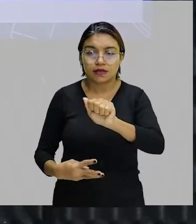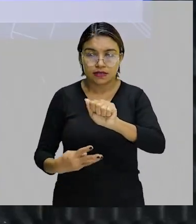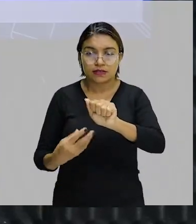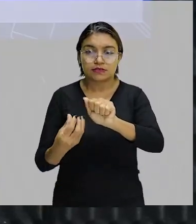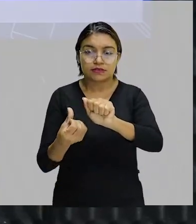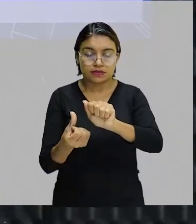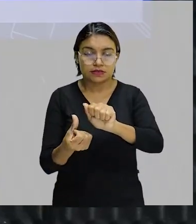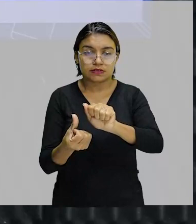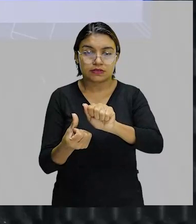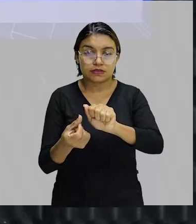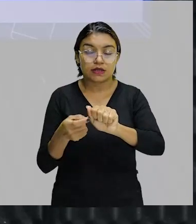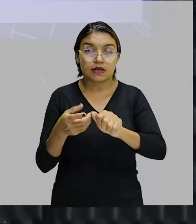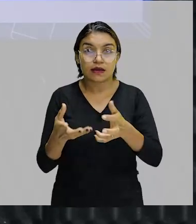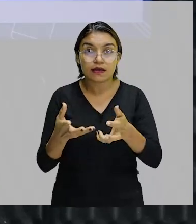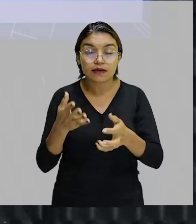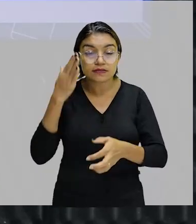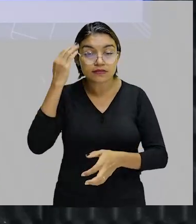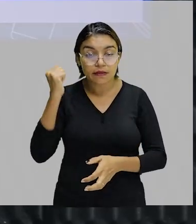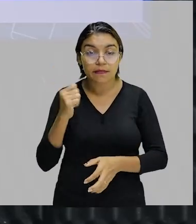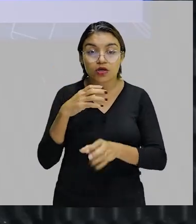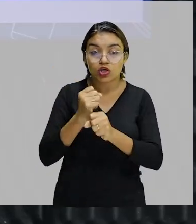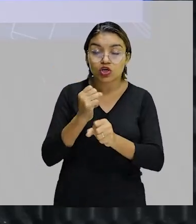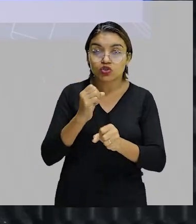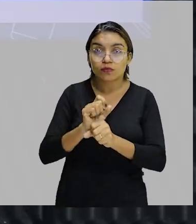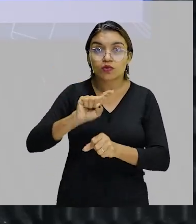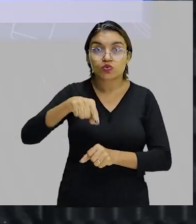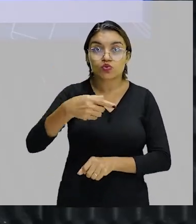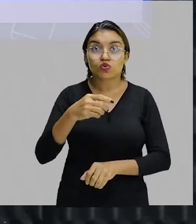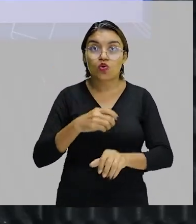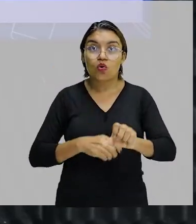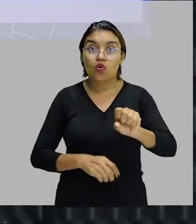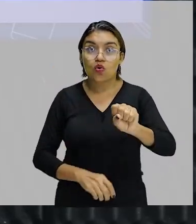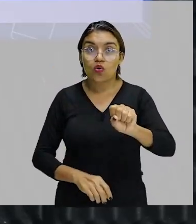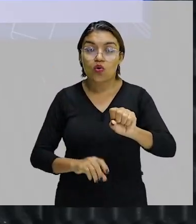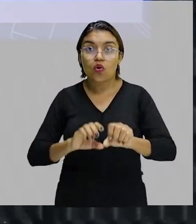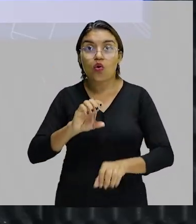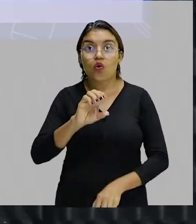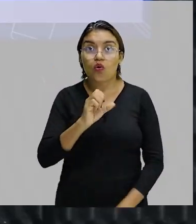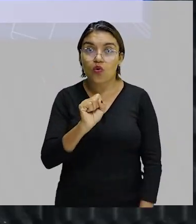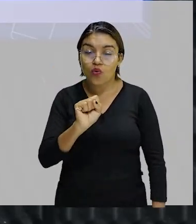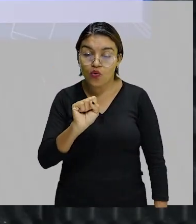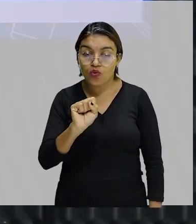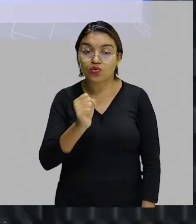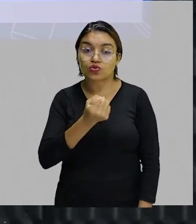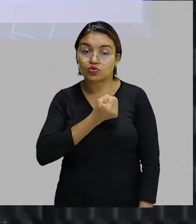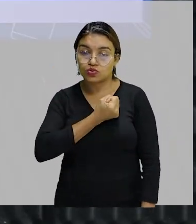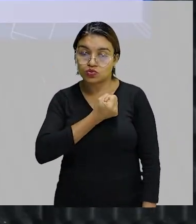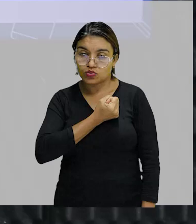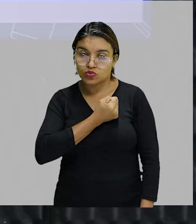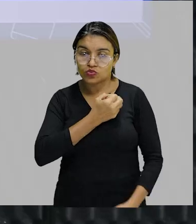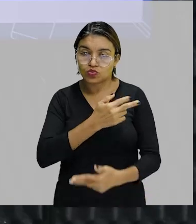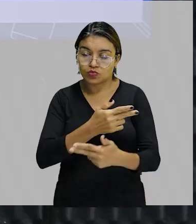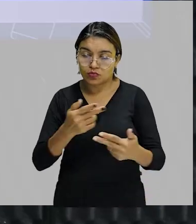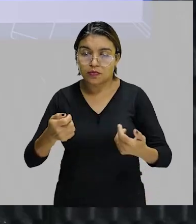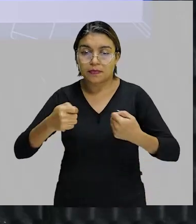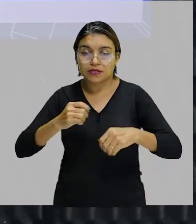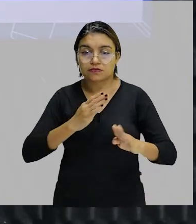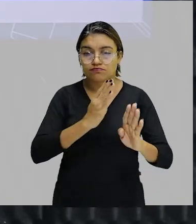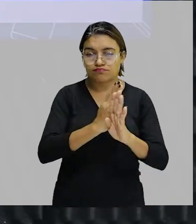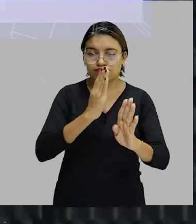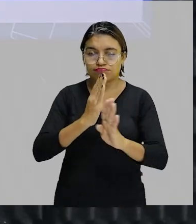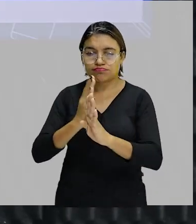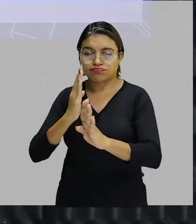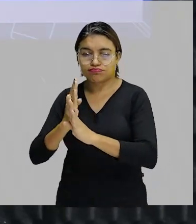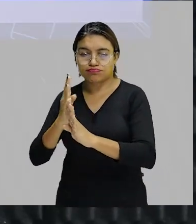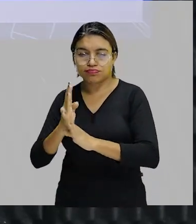dos 8 primeiros termos. O que eu começo procurando? Eu já começo, né, fazendo a identificação da